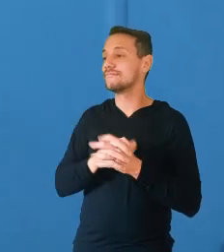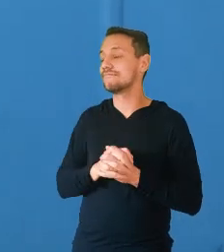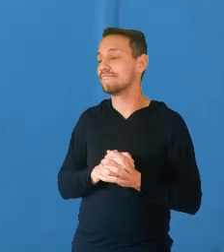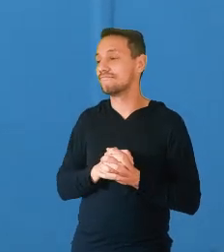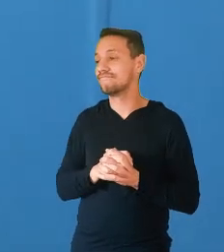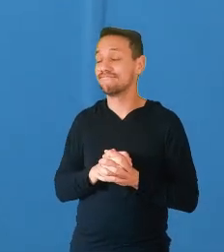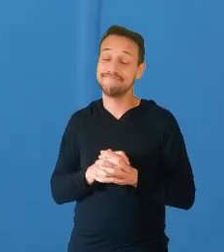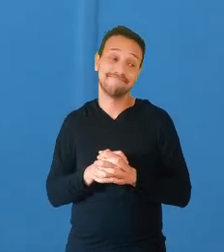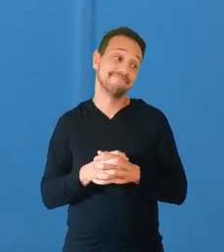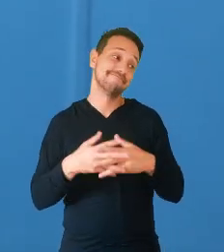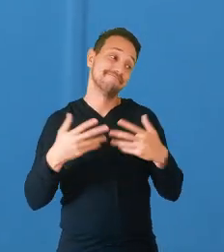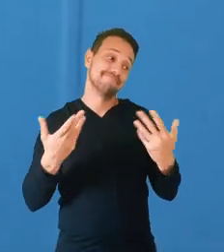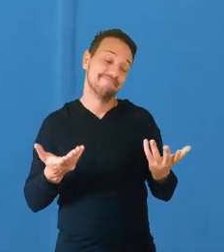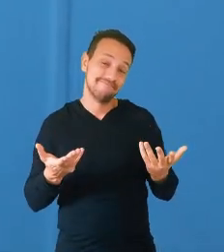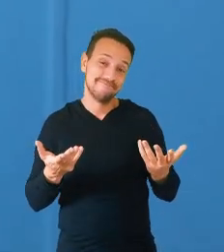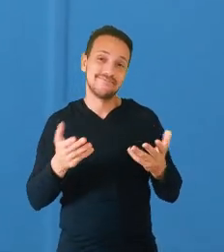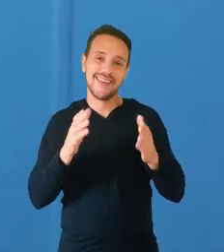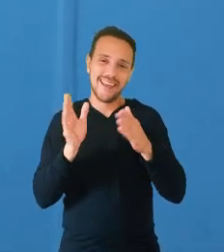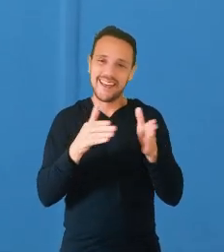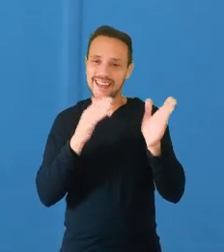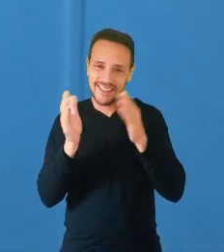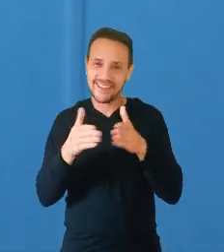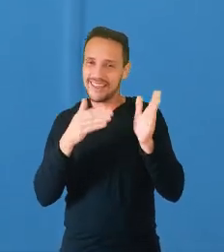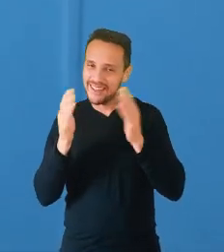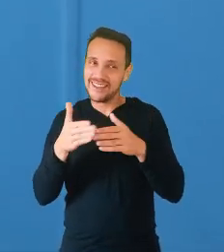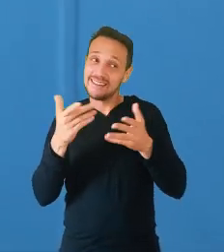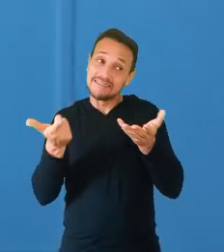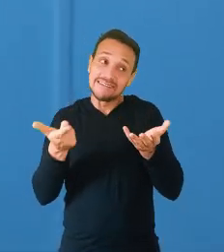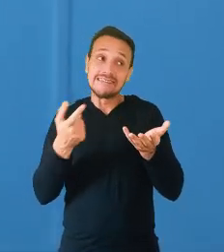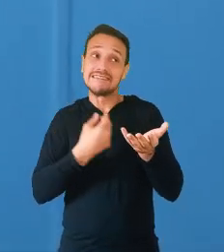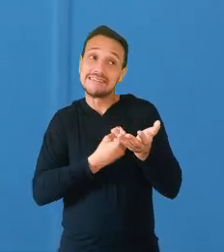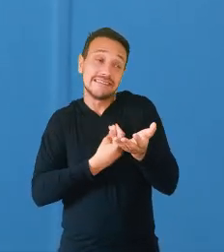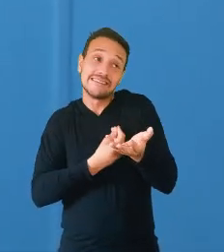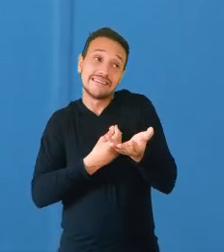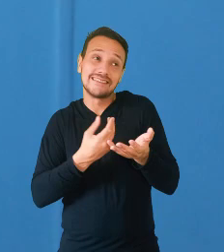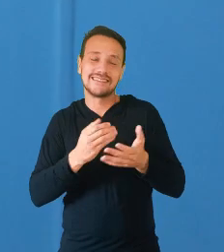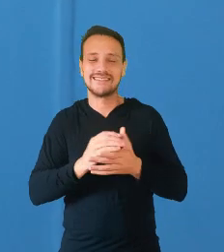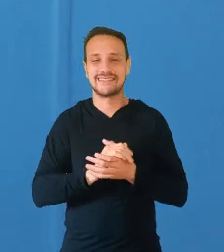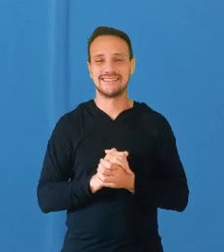sei. O que que a gente faz, mãe? Corrigir, né?